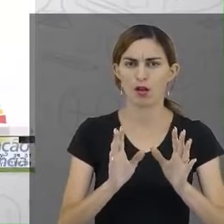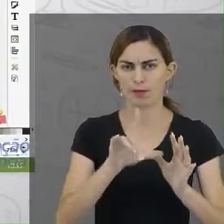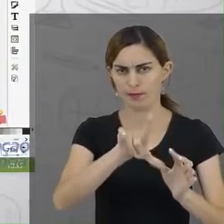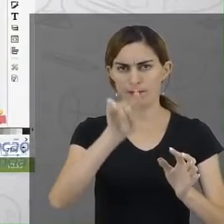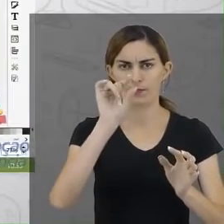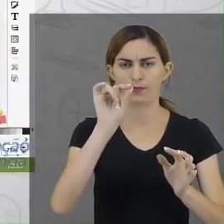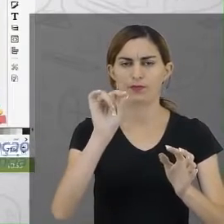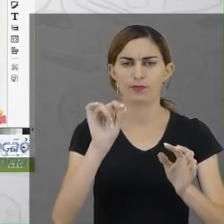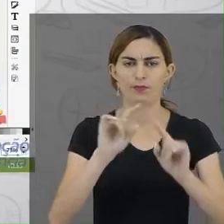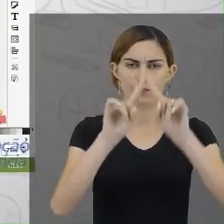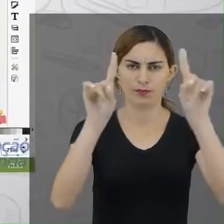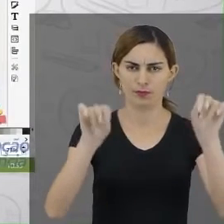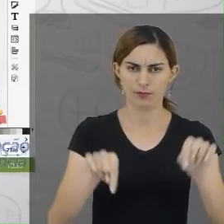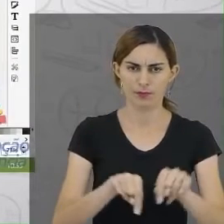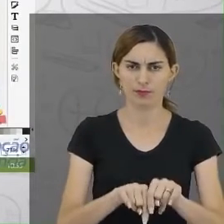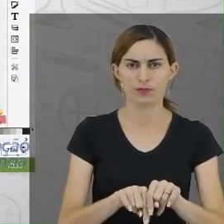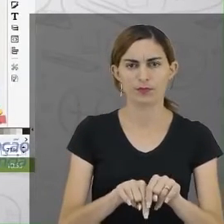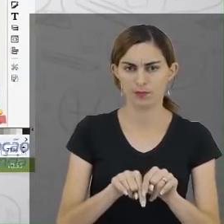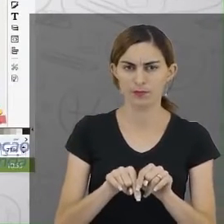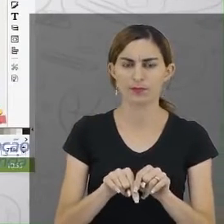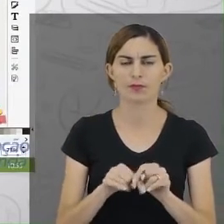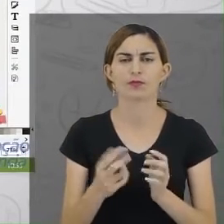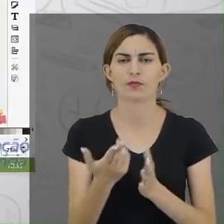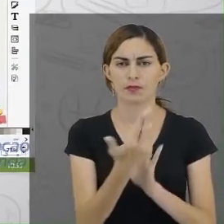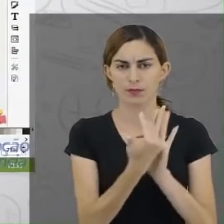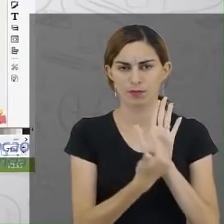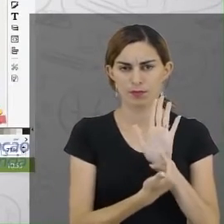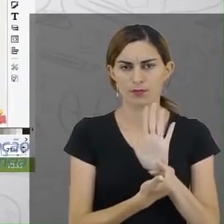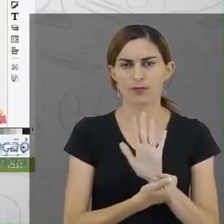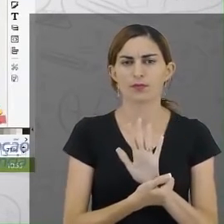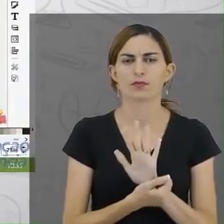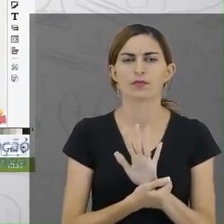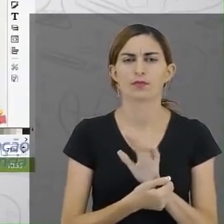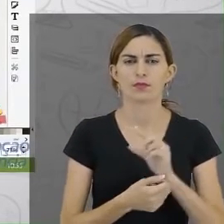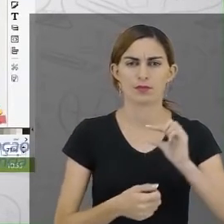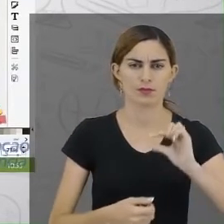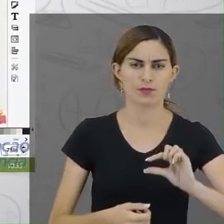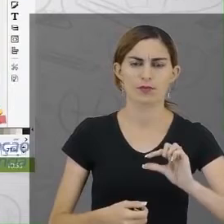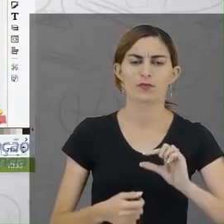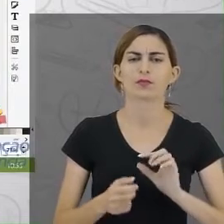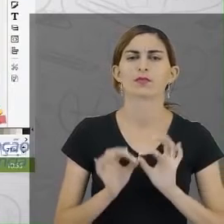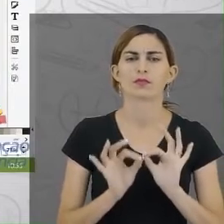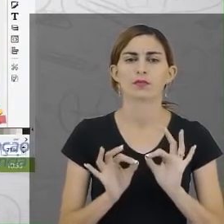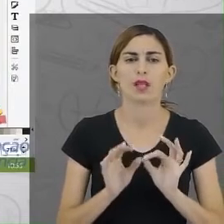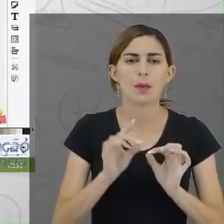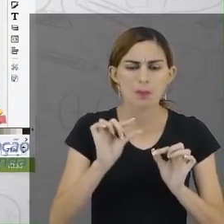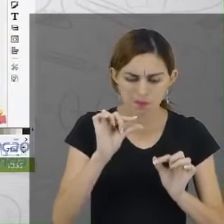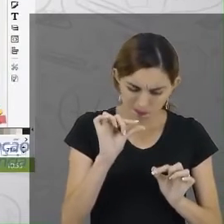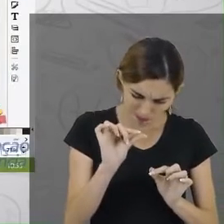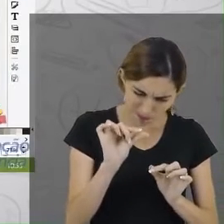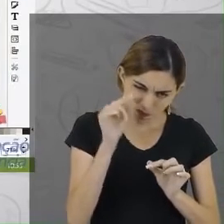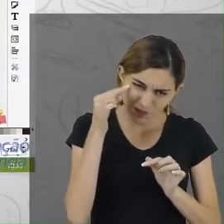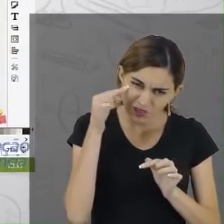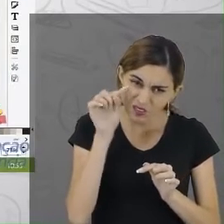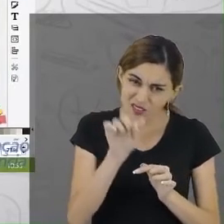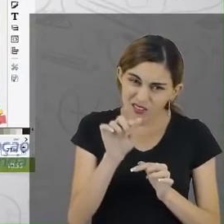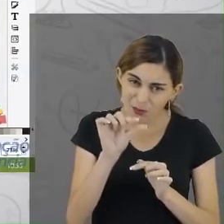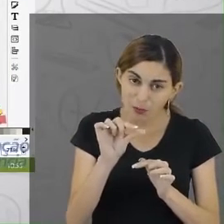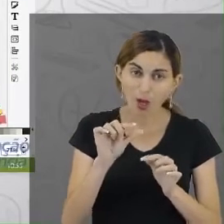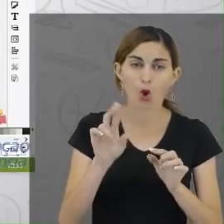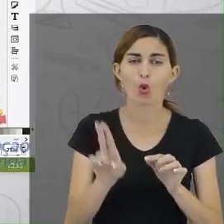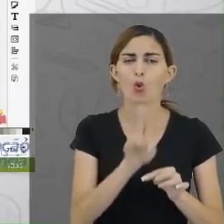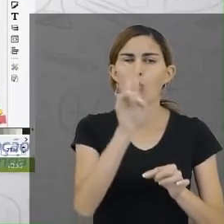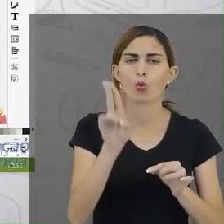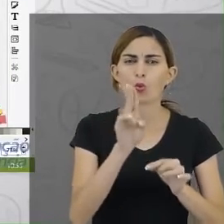formatou aqui a nossa prancheta de desenho para o tamanho correto. Mas ele está muito pequeno, então